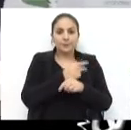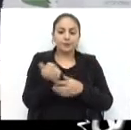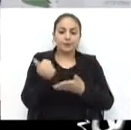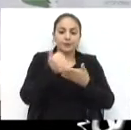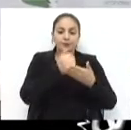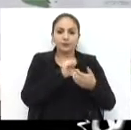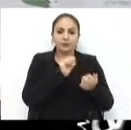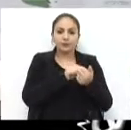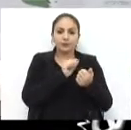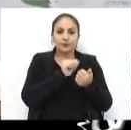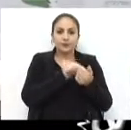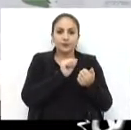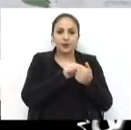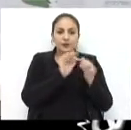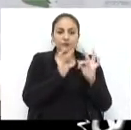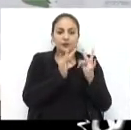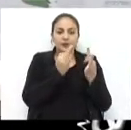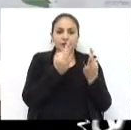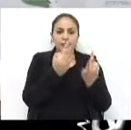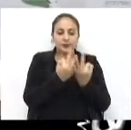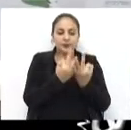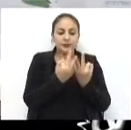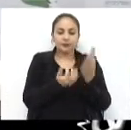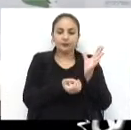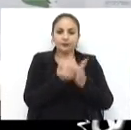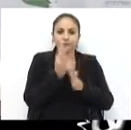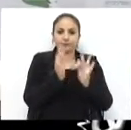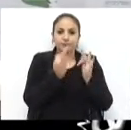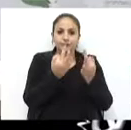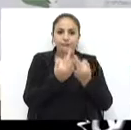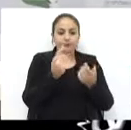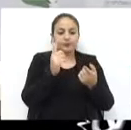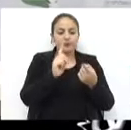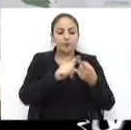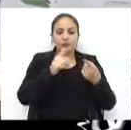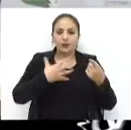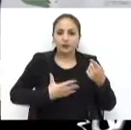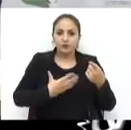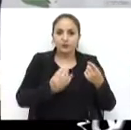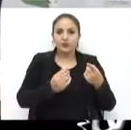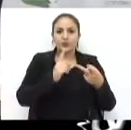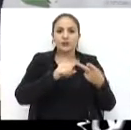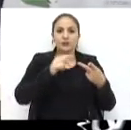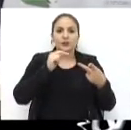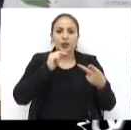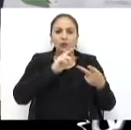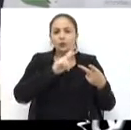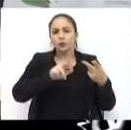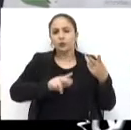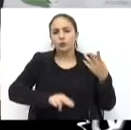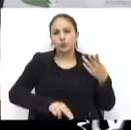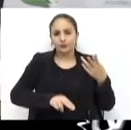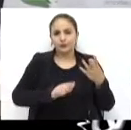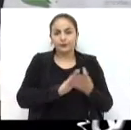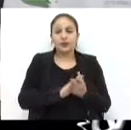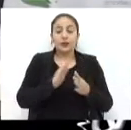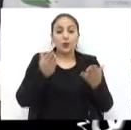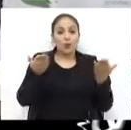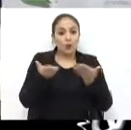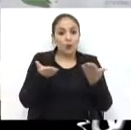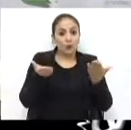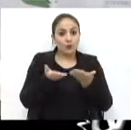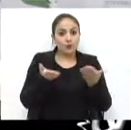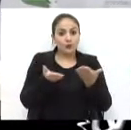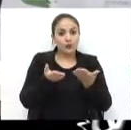e trazer a sua família, constituiu sua família, seus filhos, netos, vereador Valdo, e